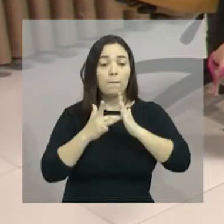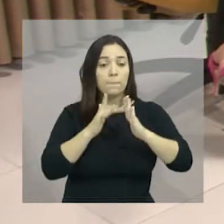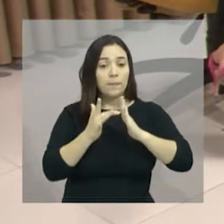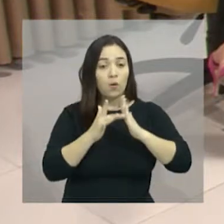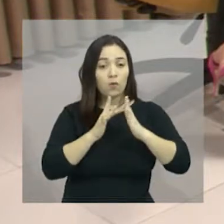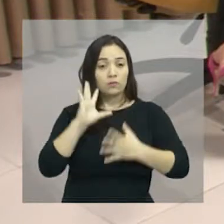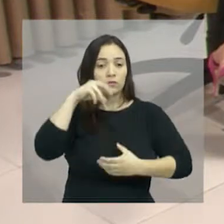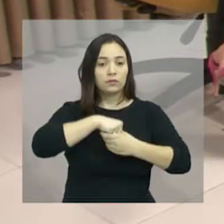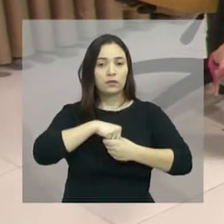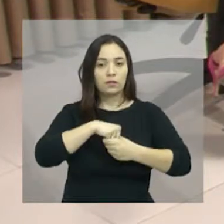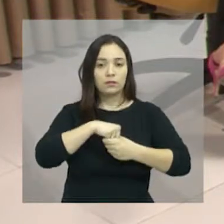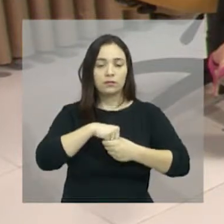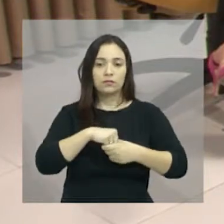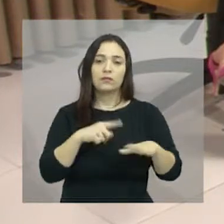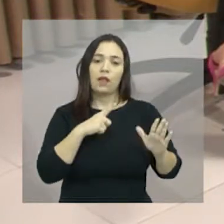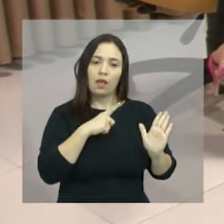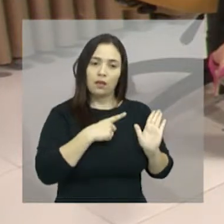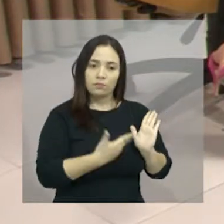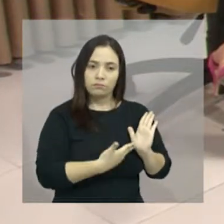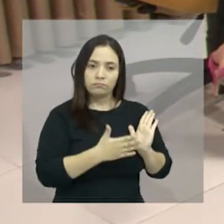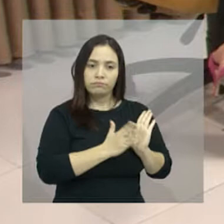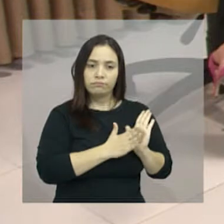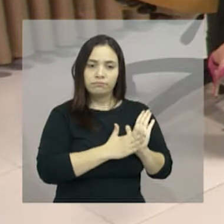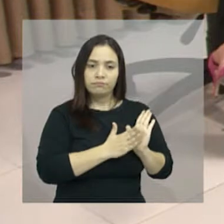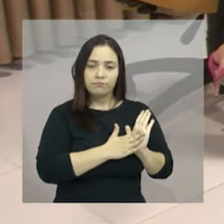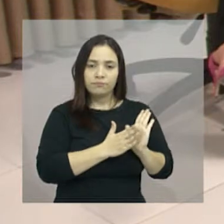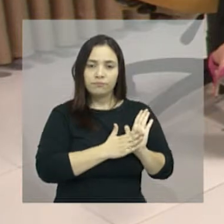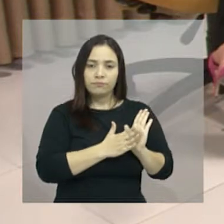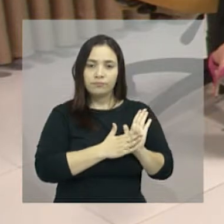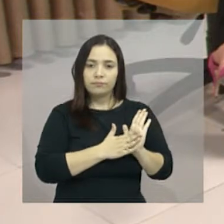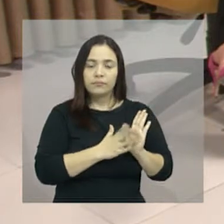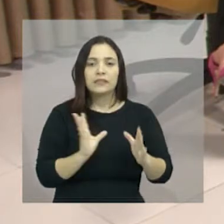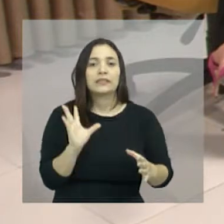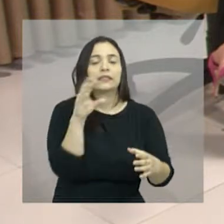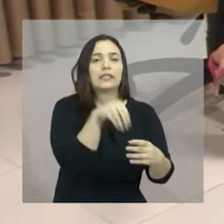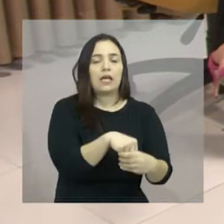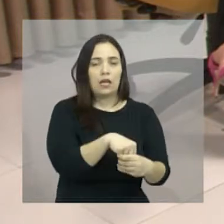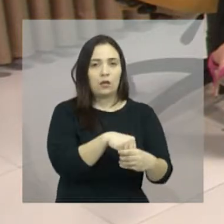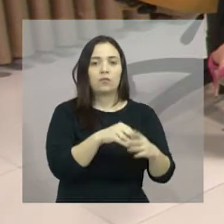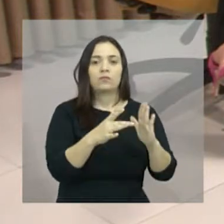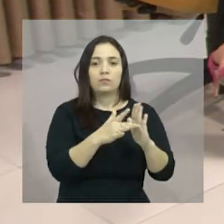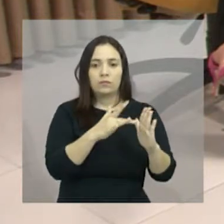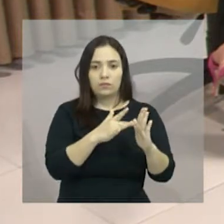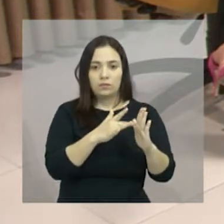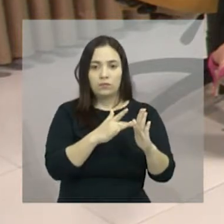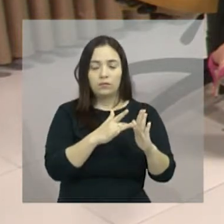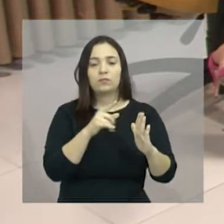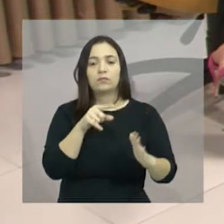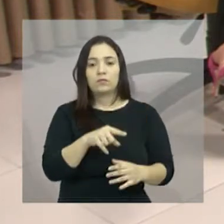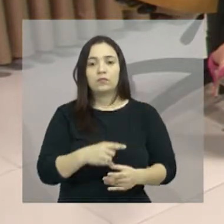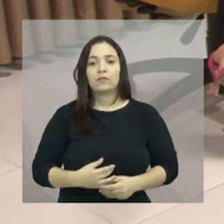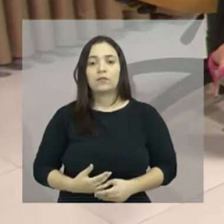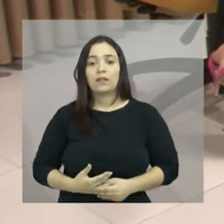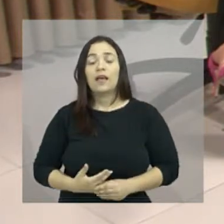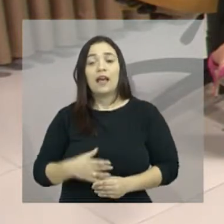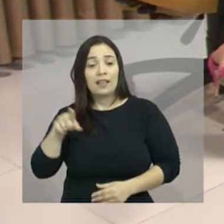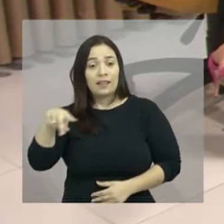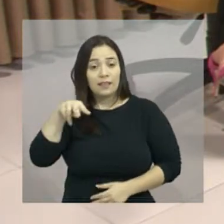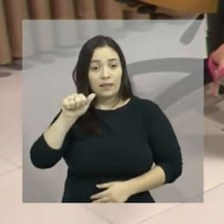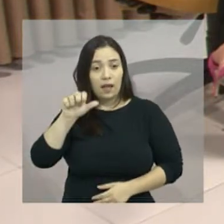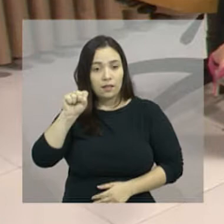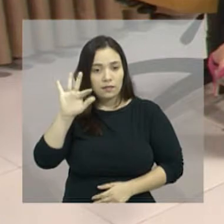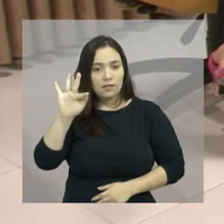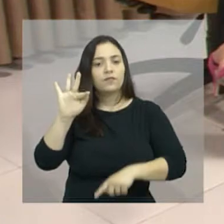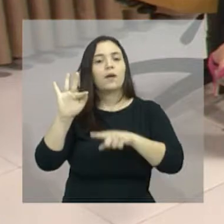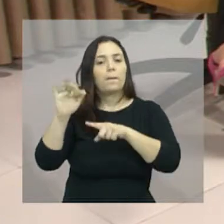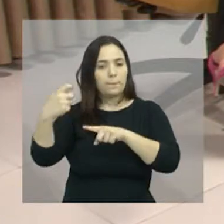aqui, proposta, fisioterapia e terapia ocupacional no NASF. Excelente. Por que tem que ter no NASF? Porque muitas vezes falta